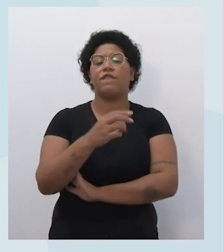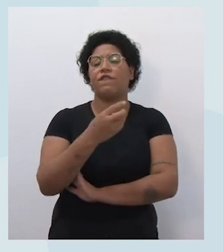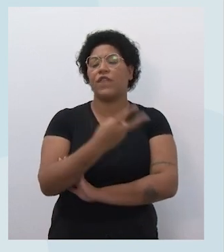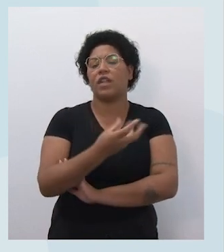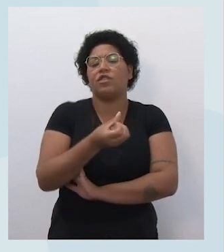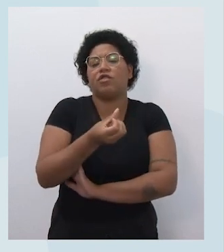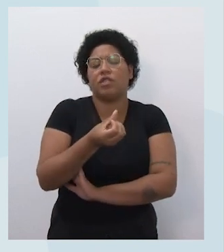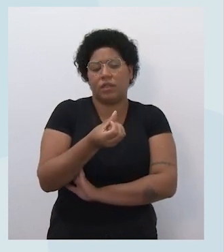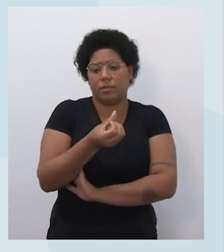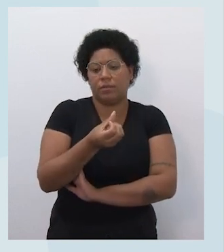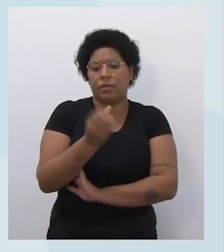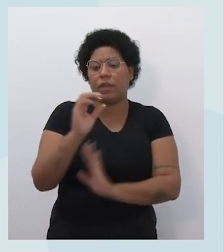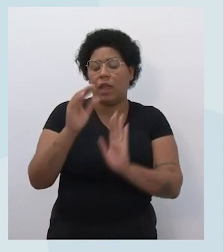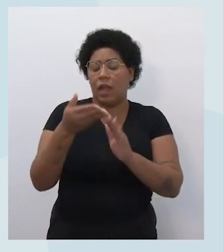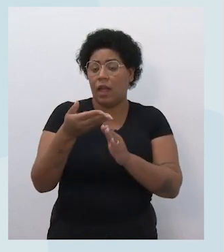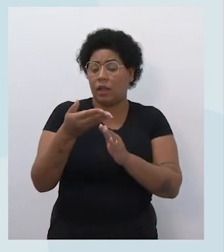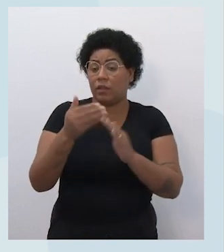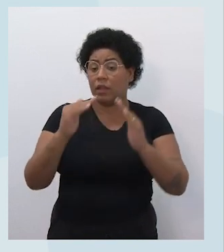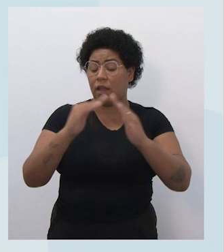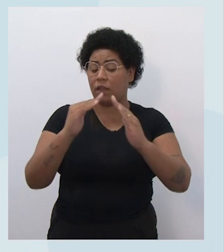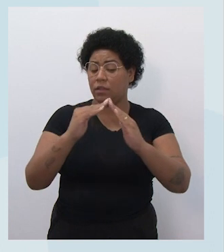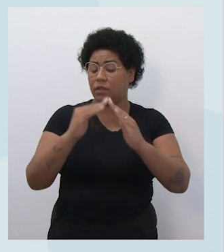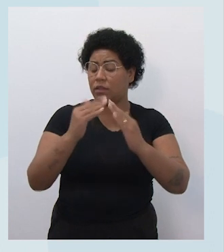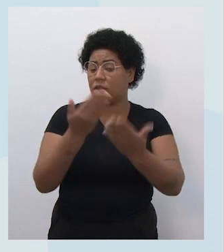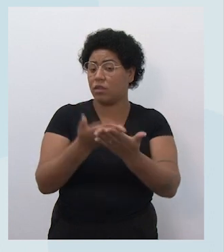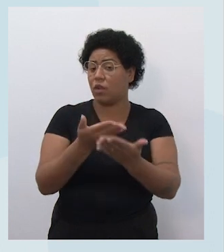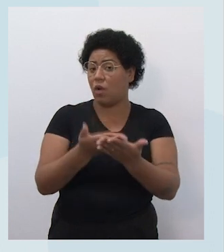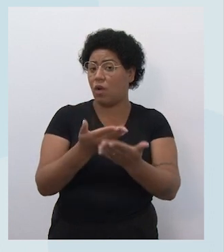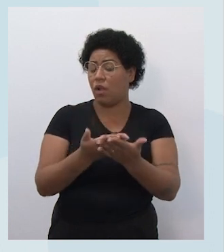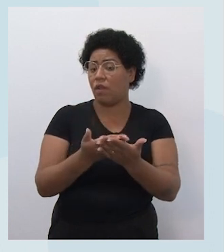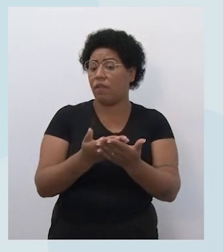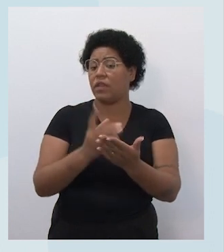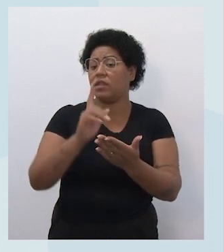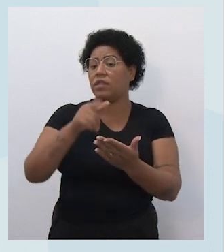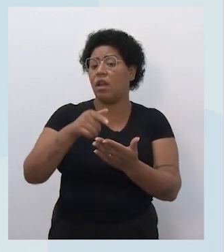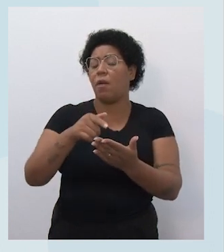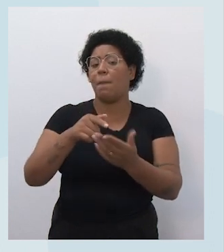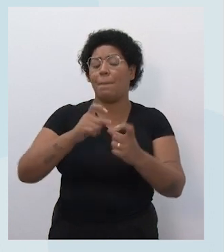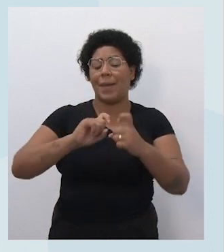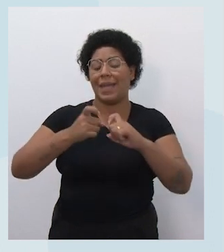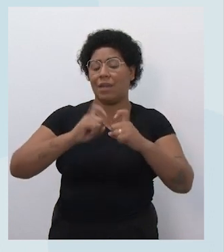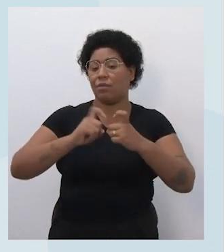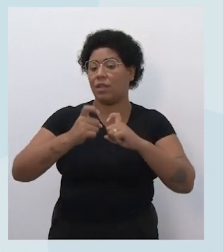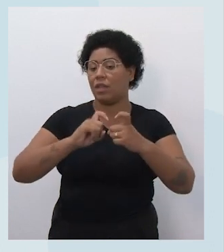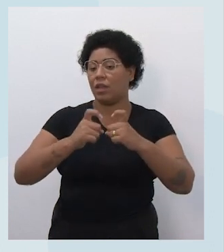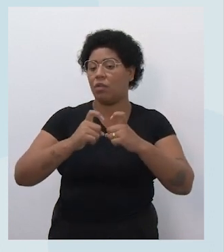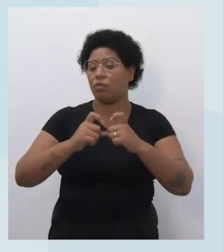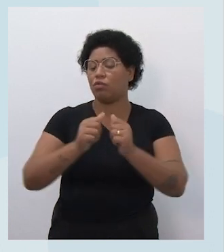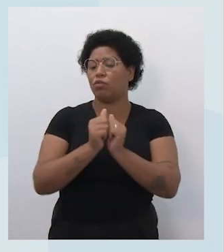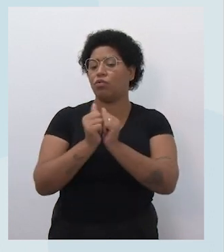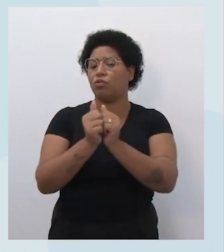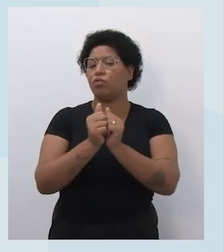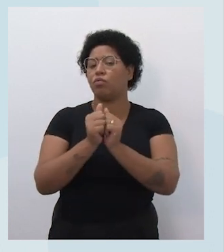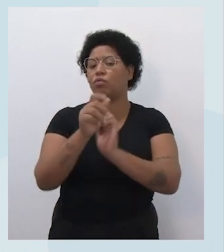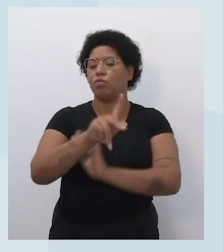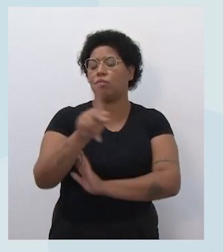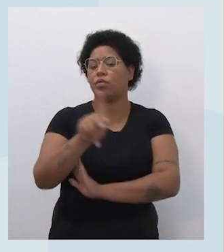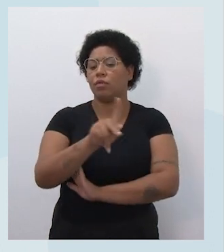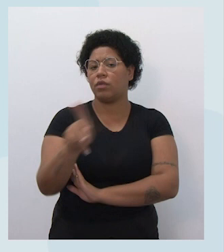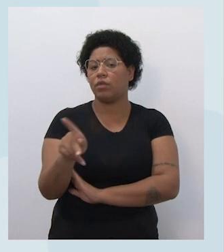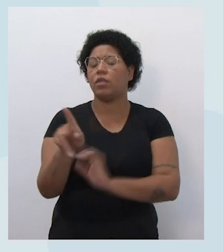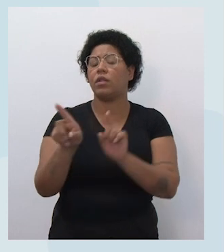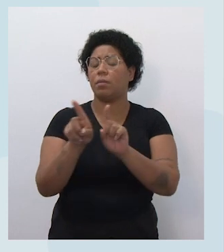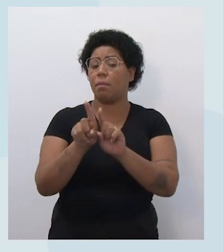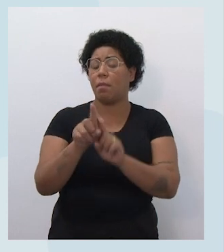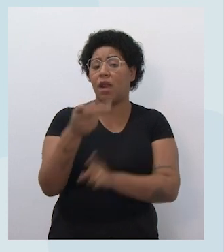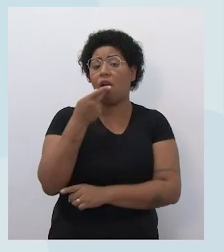que as escolas terão para realizar o conselho de classe ano-série referente a essa